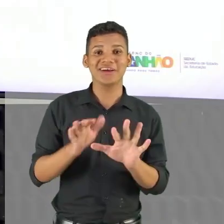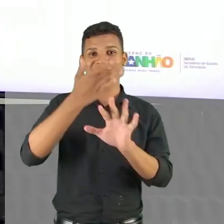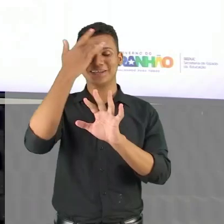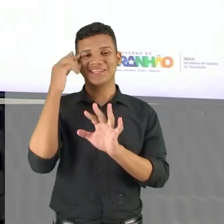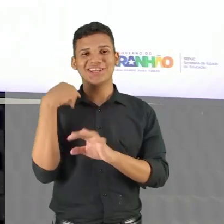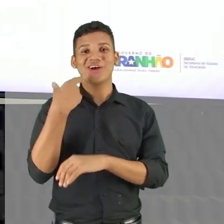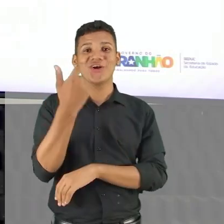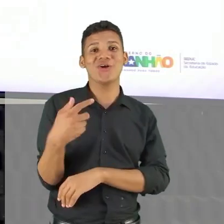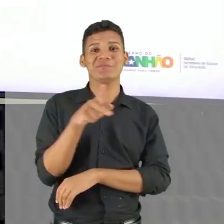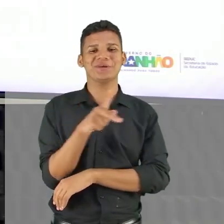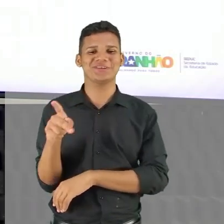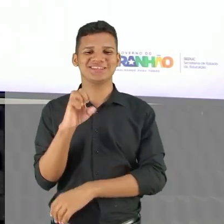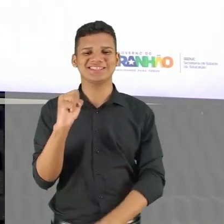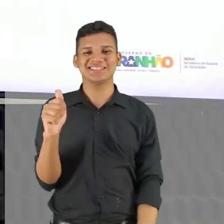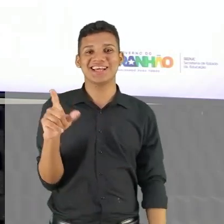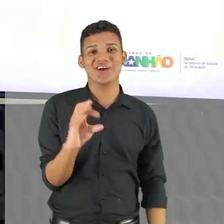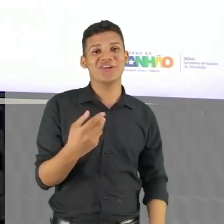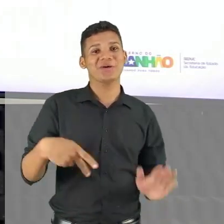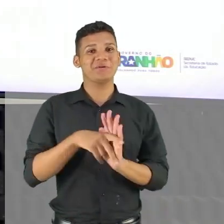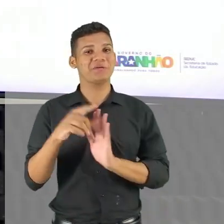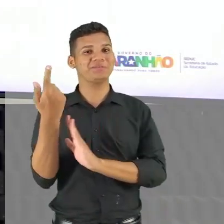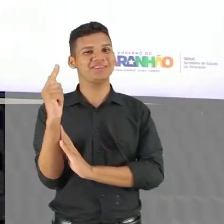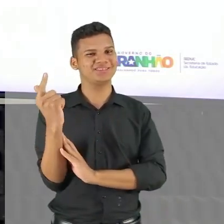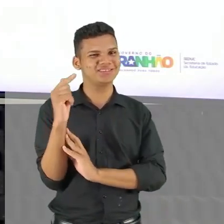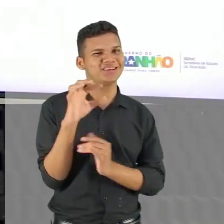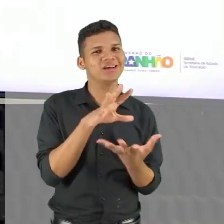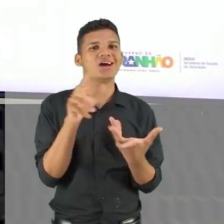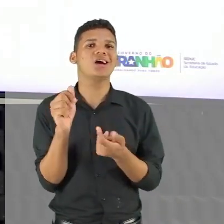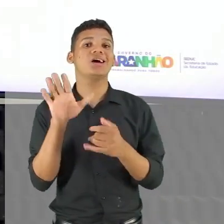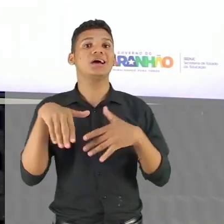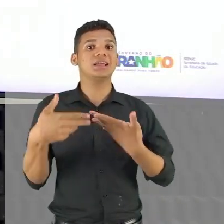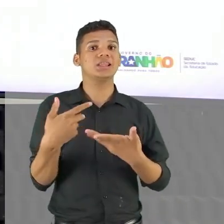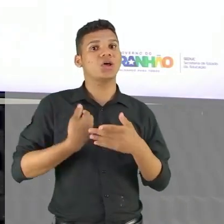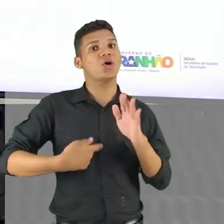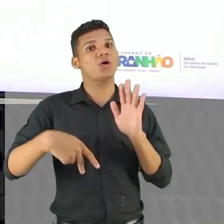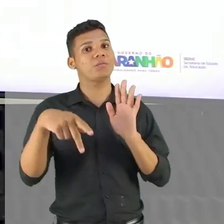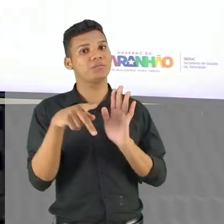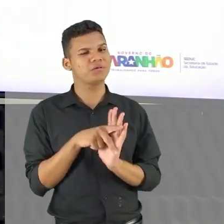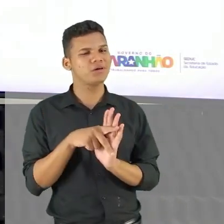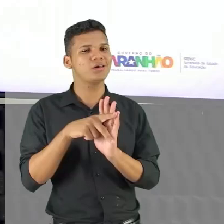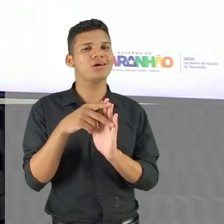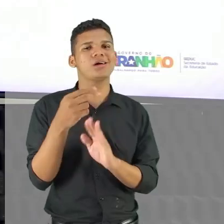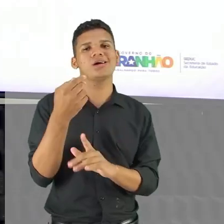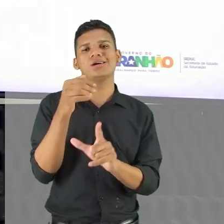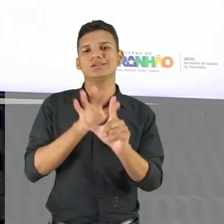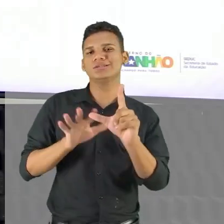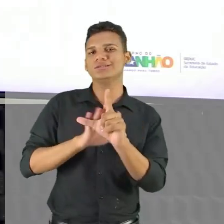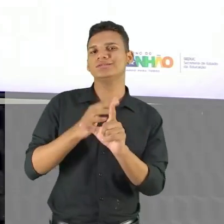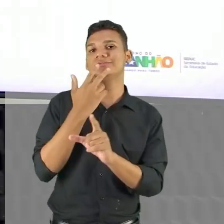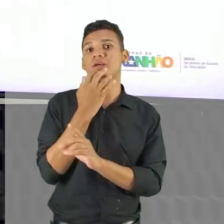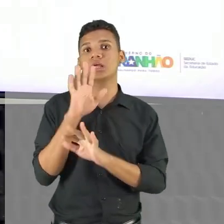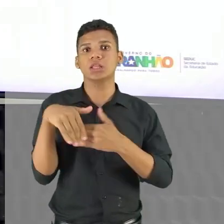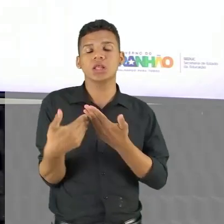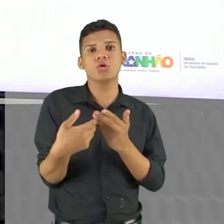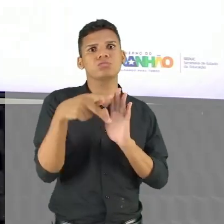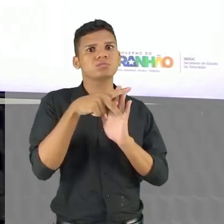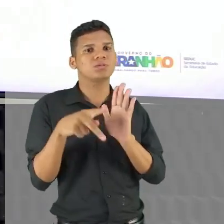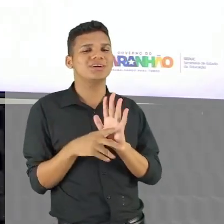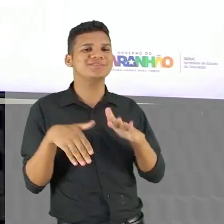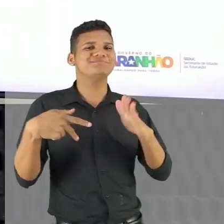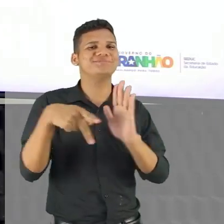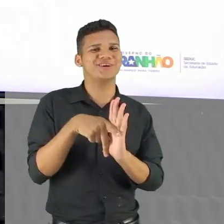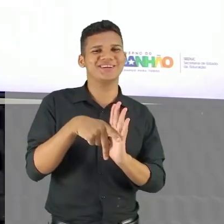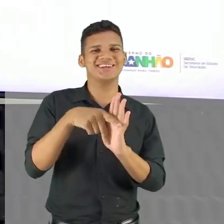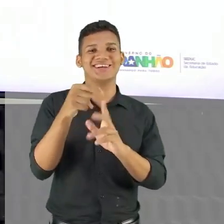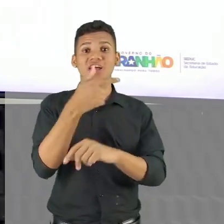pessoal, o professor Saulo Formiga, Geografia aqui da sua plataforma Gonçalves Dias, um programa do governo do estado do Maranhão, junto